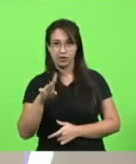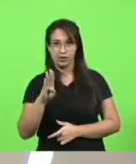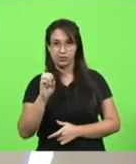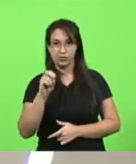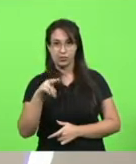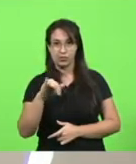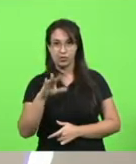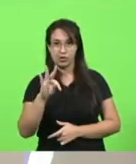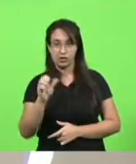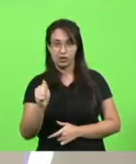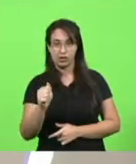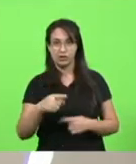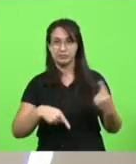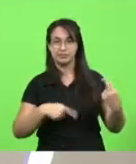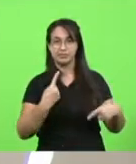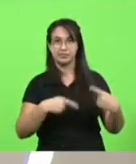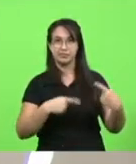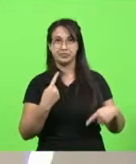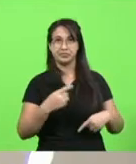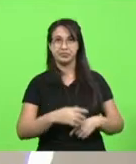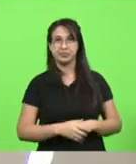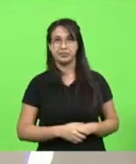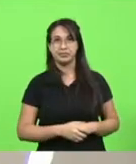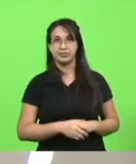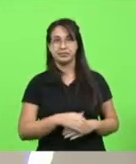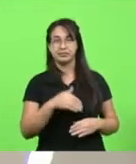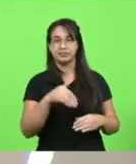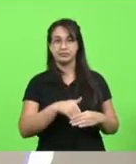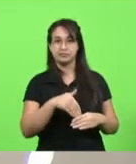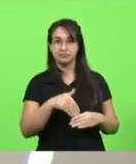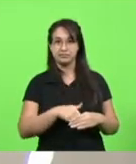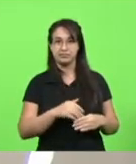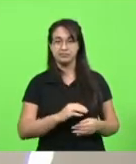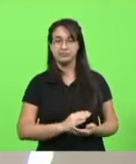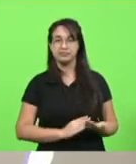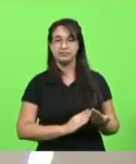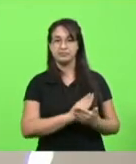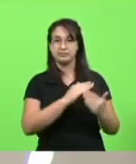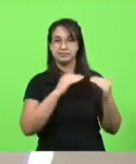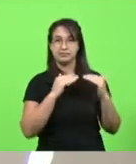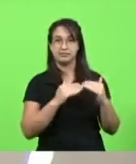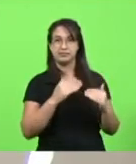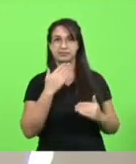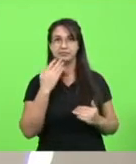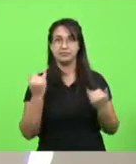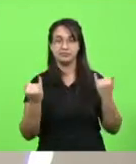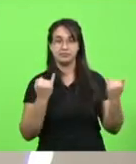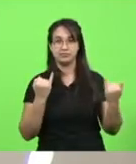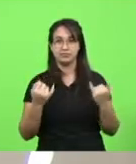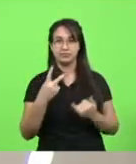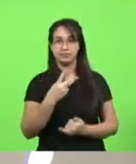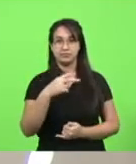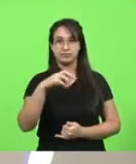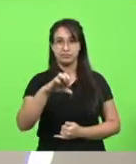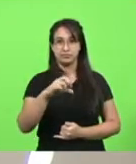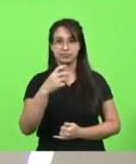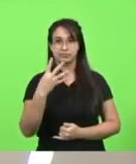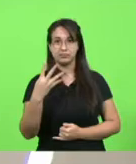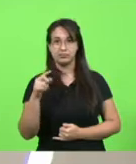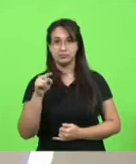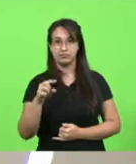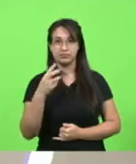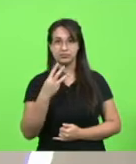discutir, em votação, deputados que aprovam, permaneçam como se encontram. Aprovado por unanimidade. Pedido de informação